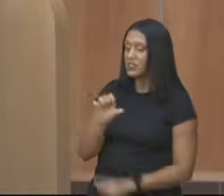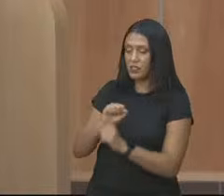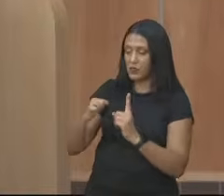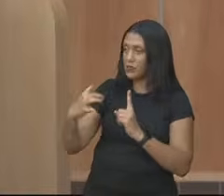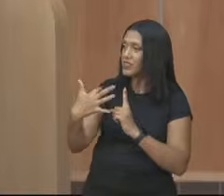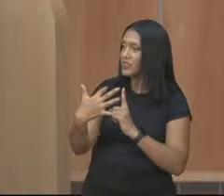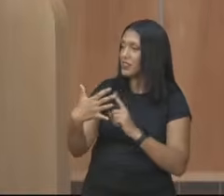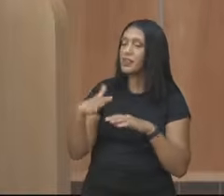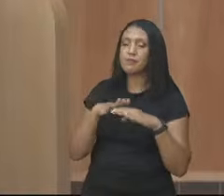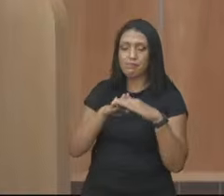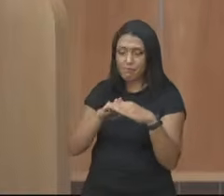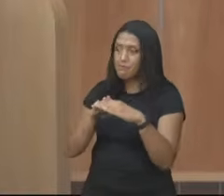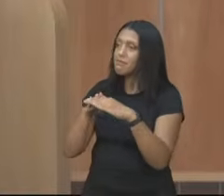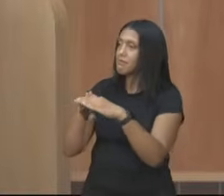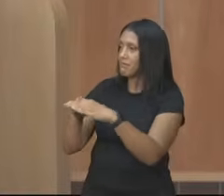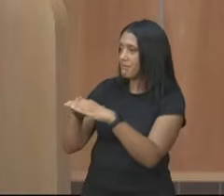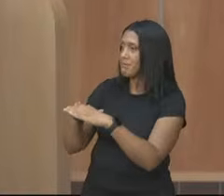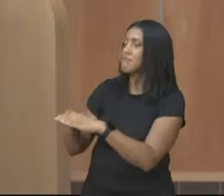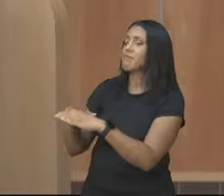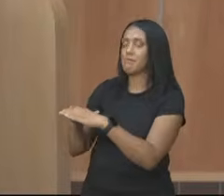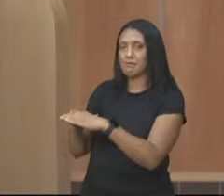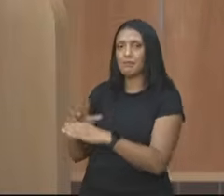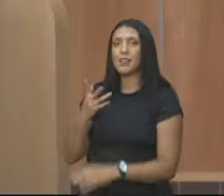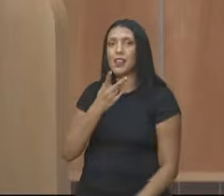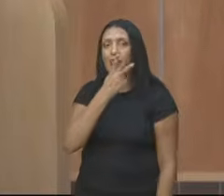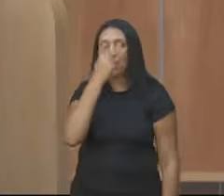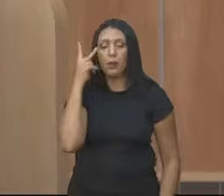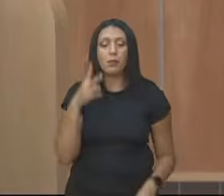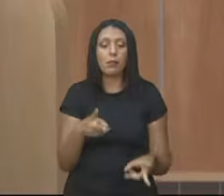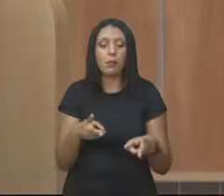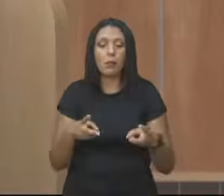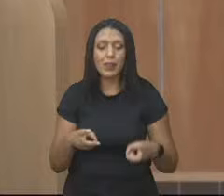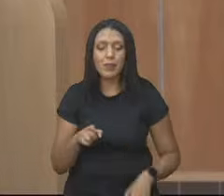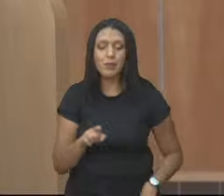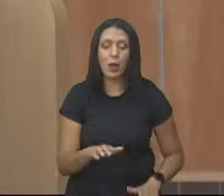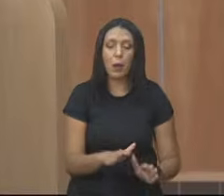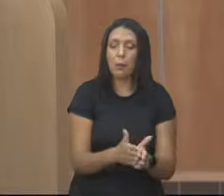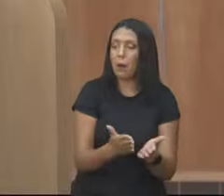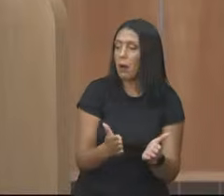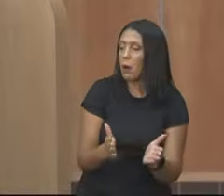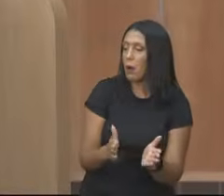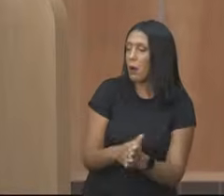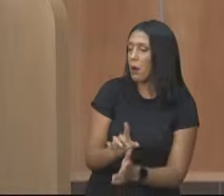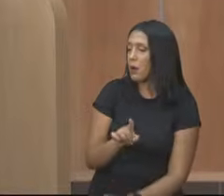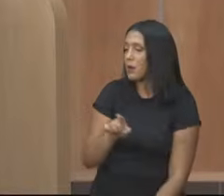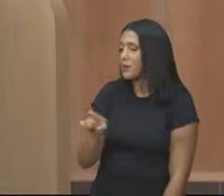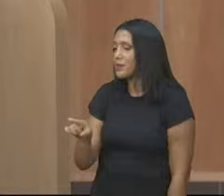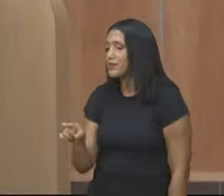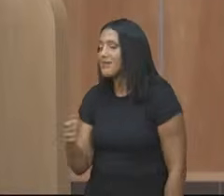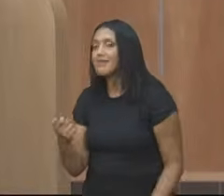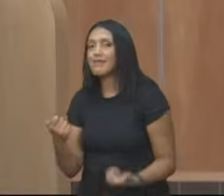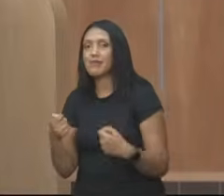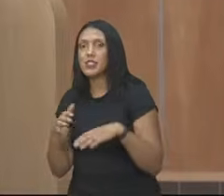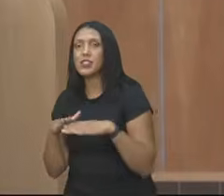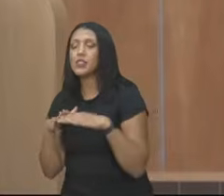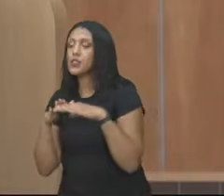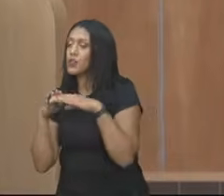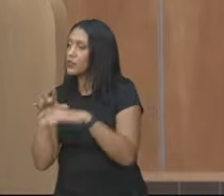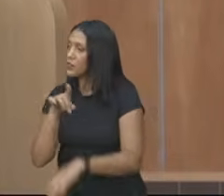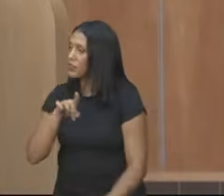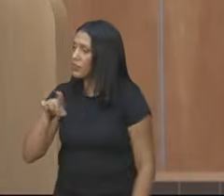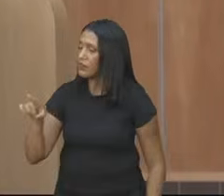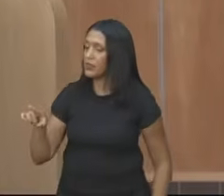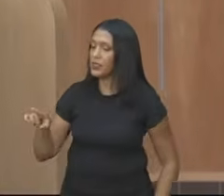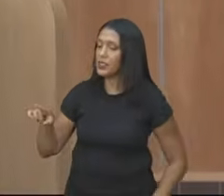são mais carentes e as pessoas que têm mais dificuldade. Tamo junto, parabéns, Associação Remar, meu